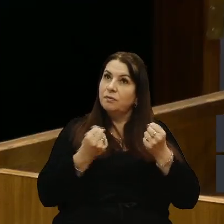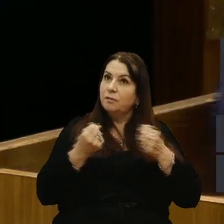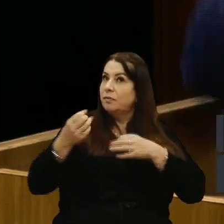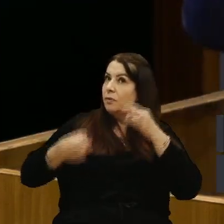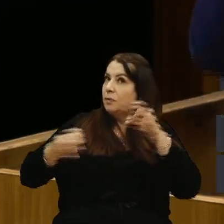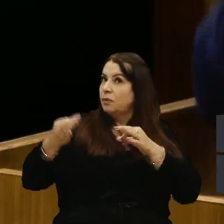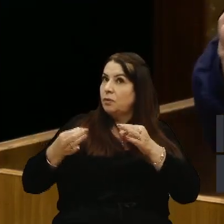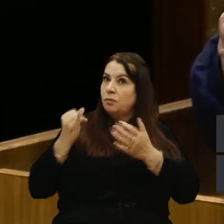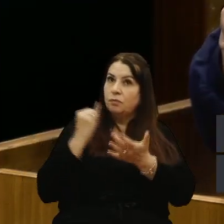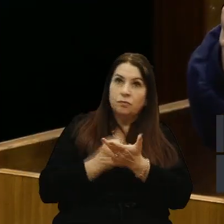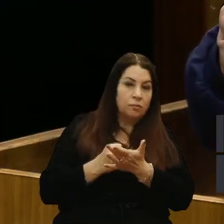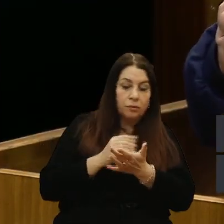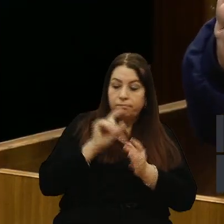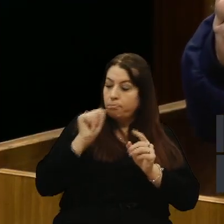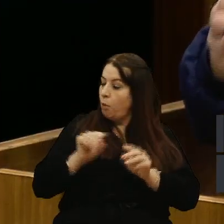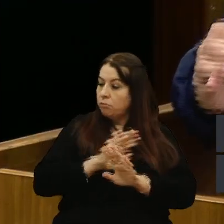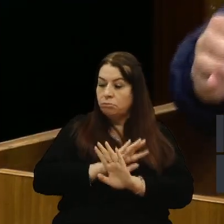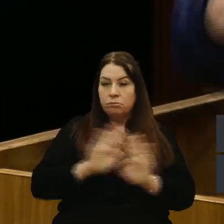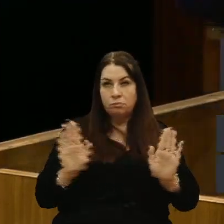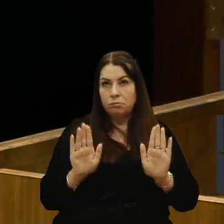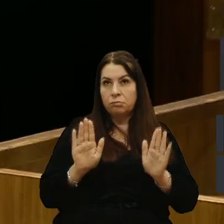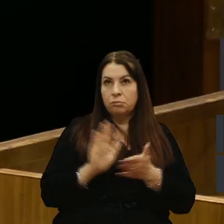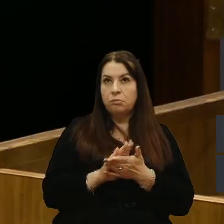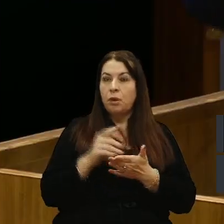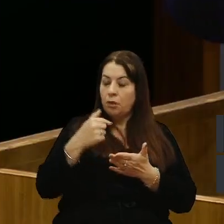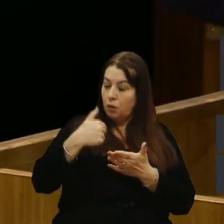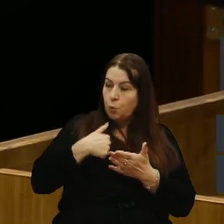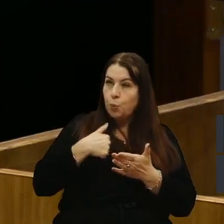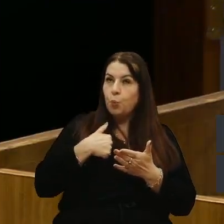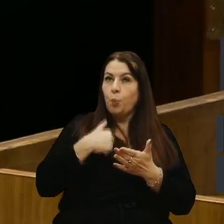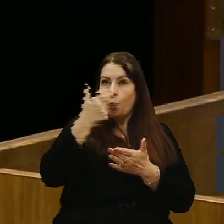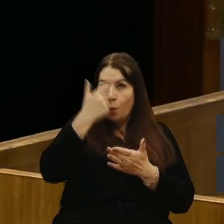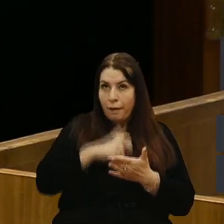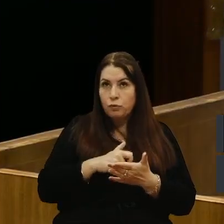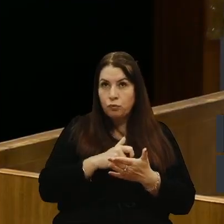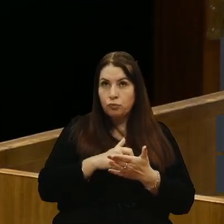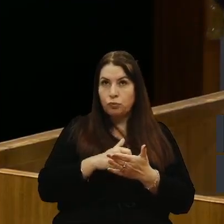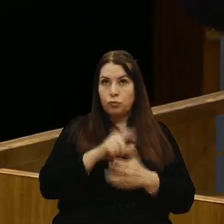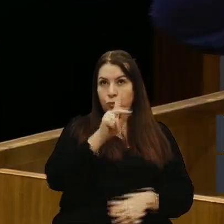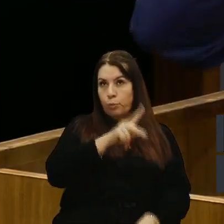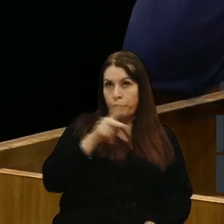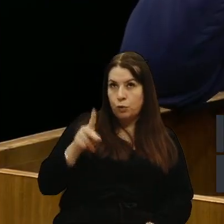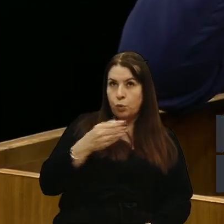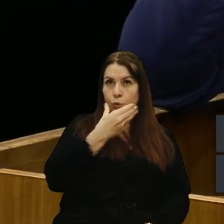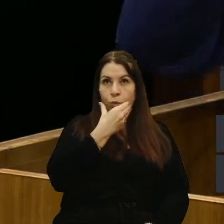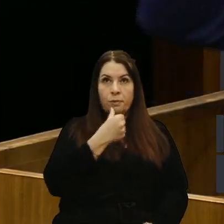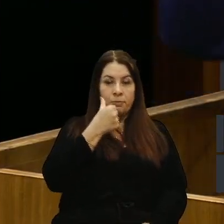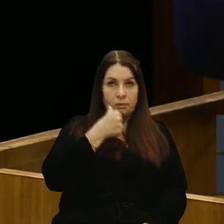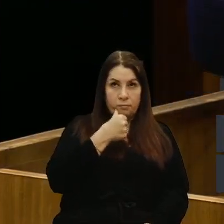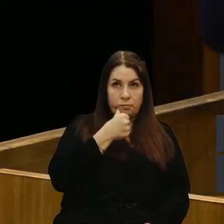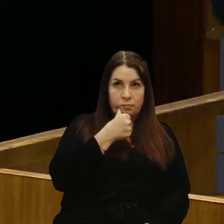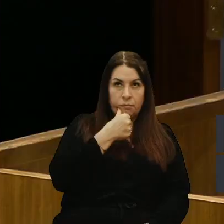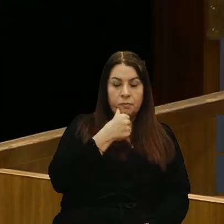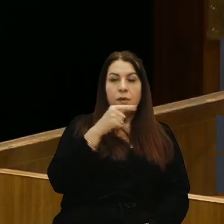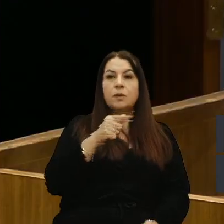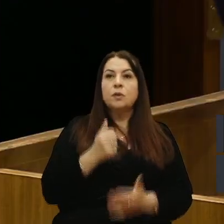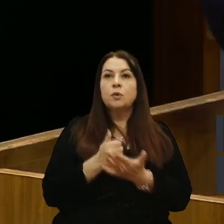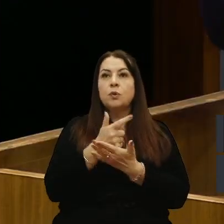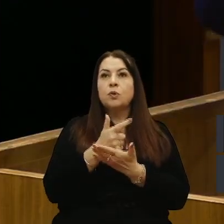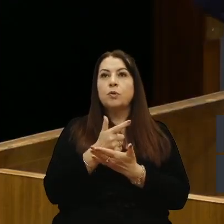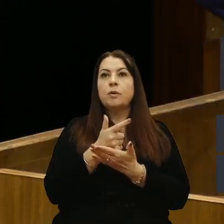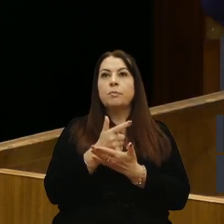justiça tributária, ponto. Eu acho, veja, professora e professor que compra